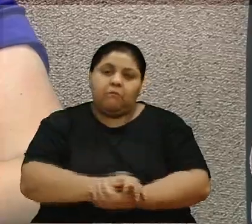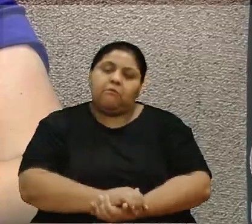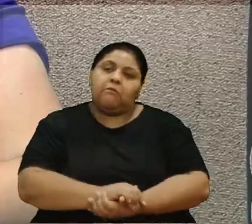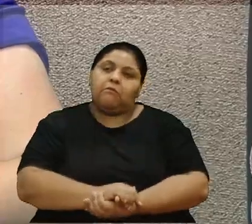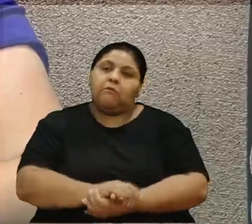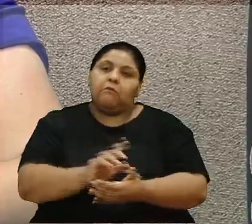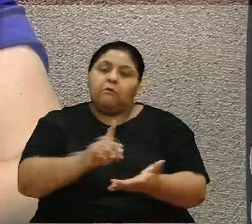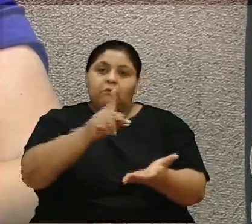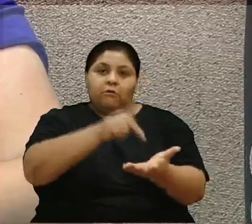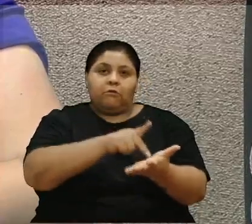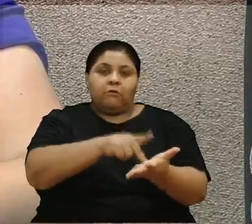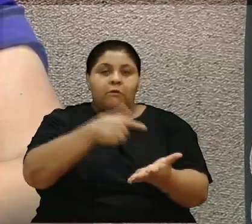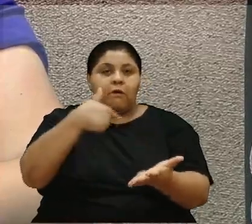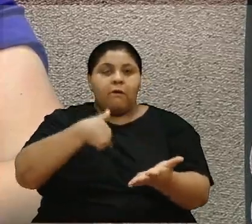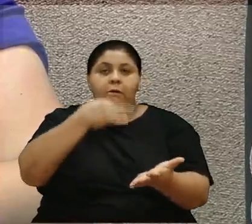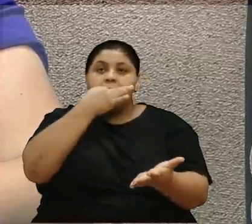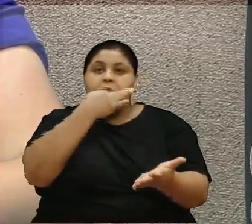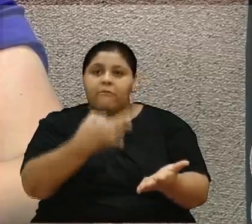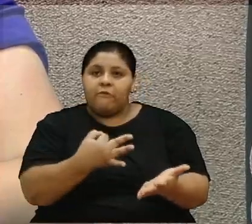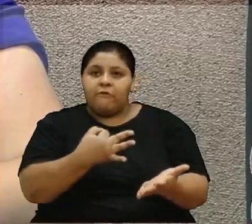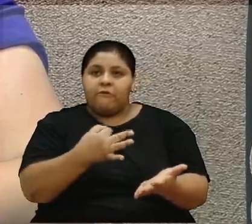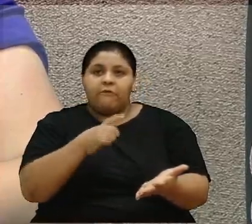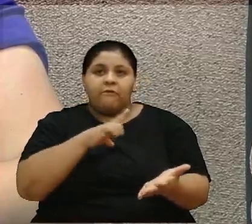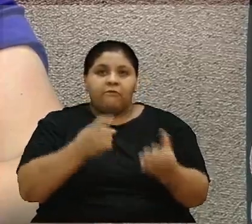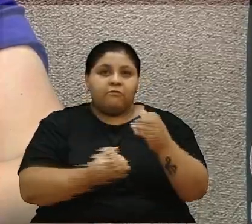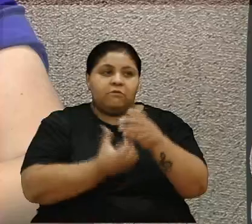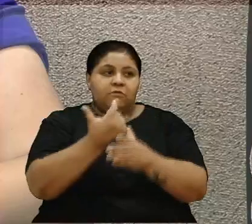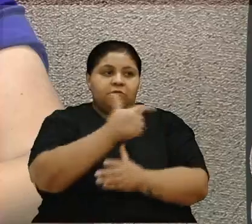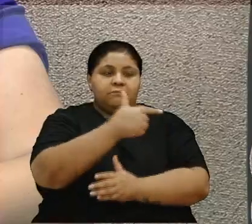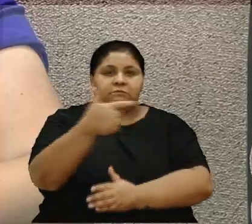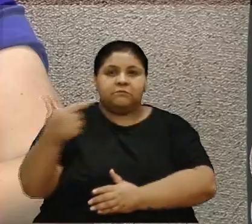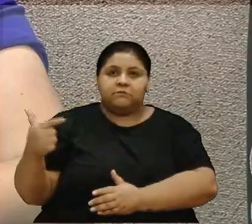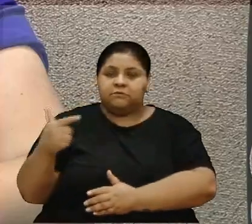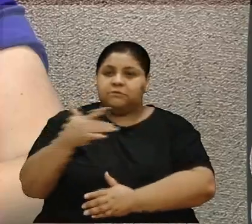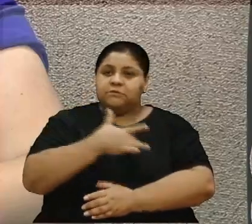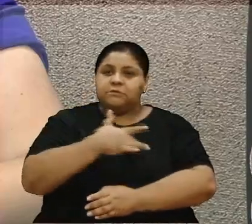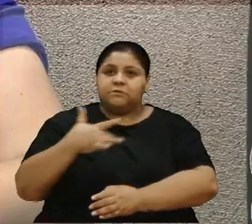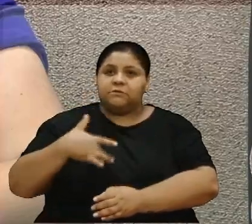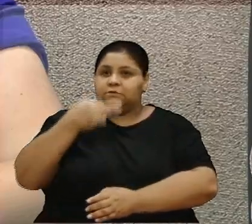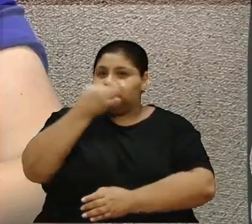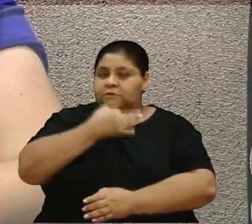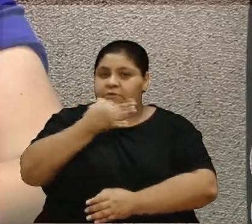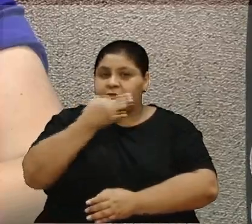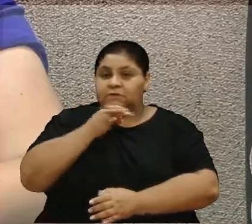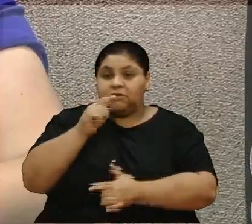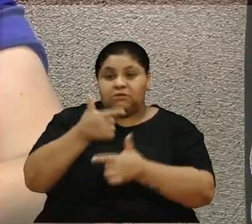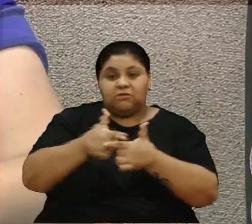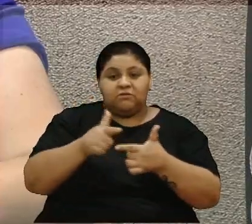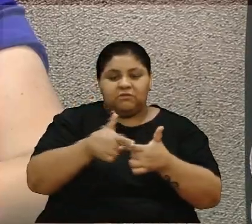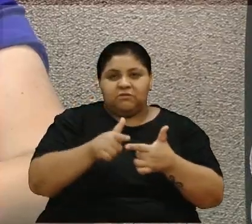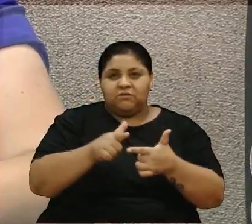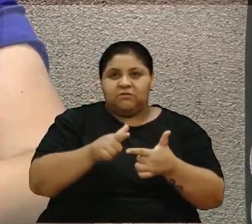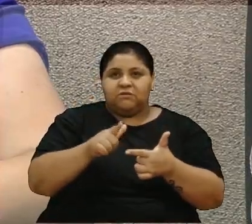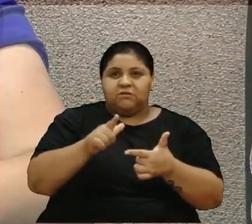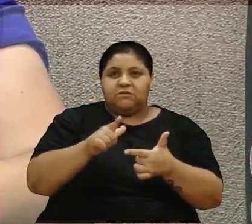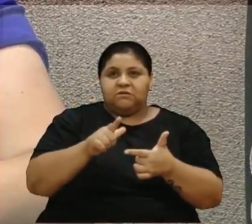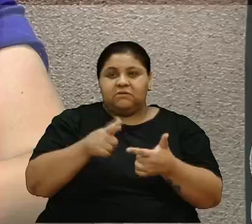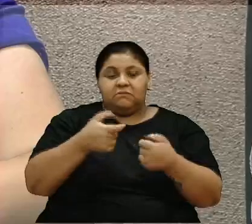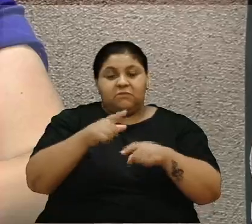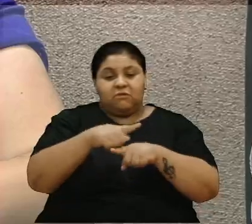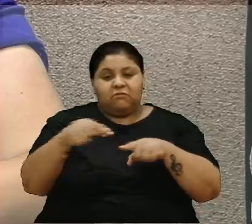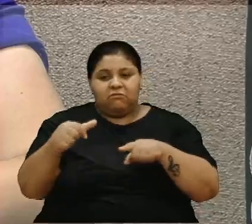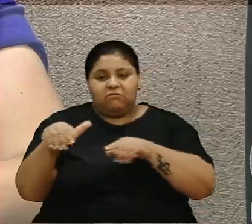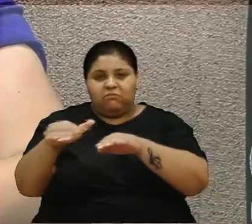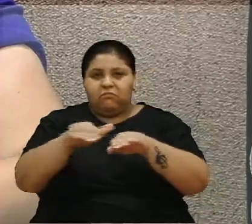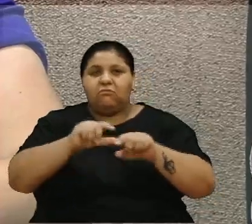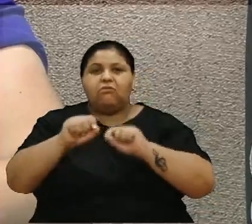verdade é essa. A minha visão é essa. Não existe outra saída para a saúde caxiense resolver o seu problema sem a saída da assistência plena. Porque